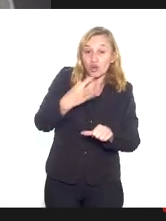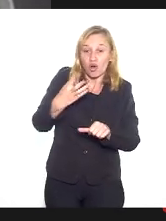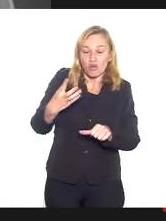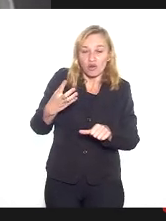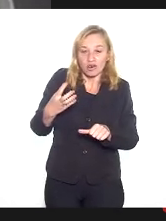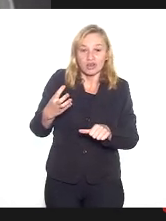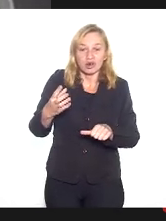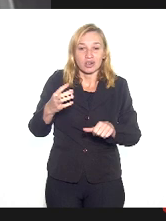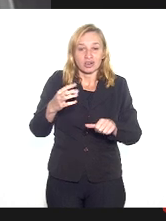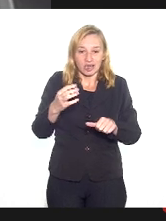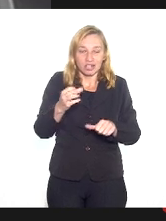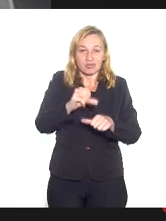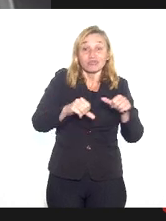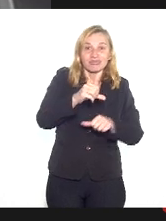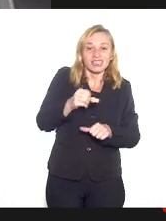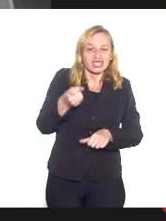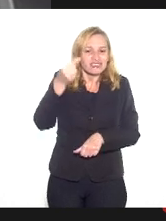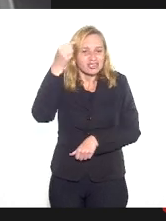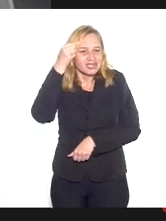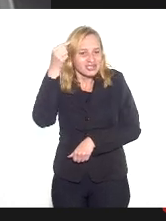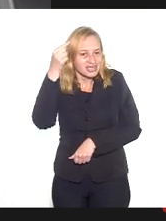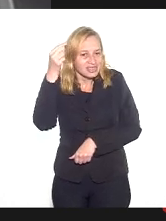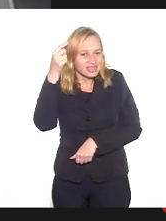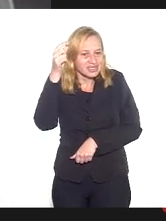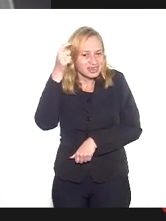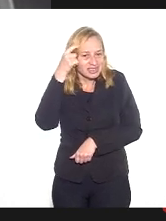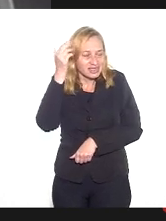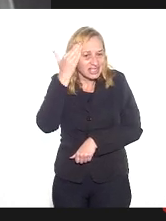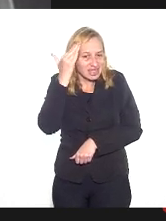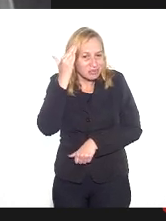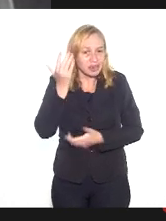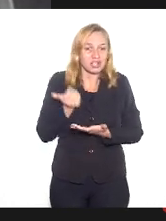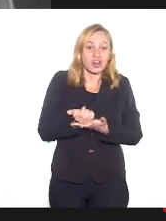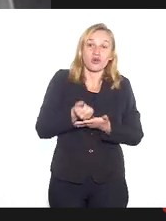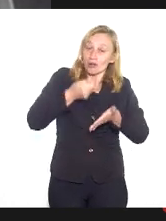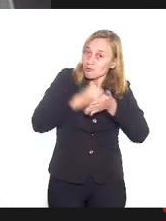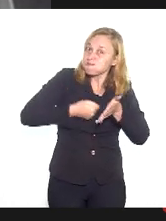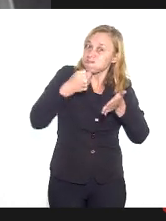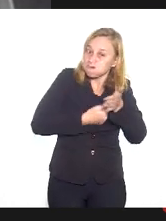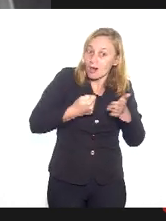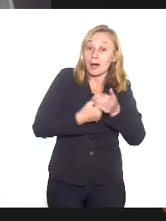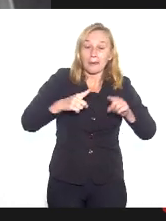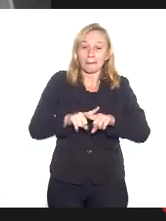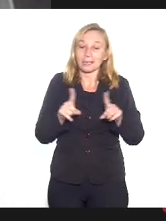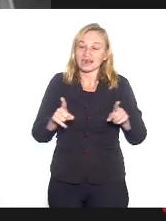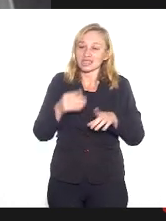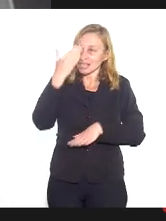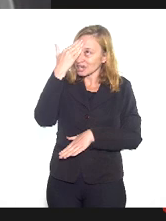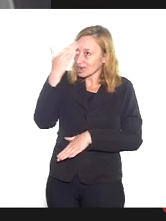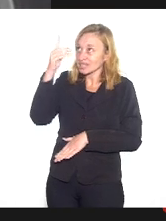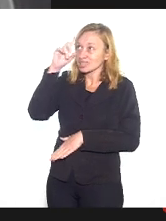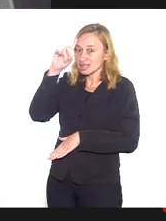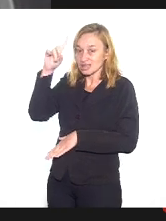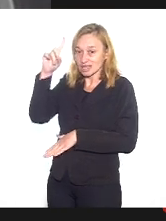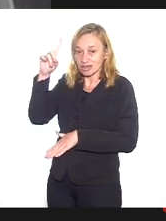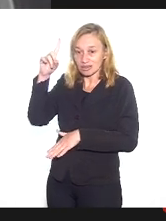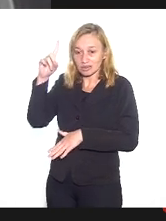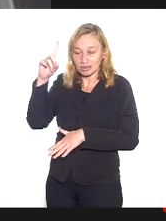entendimento, que foi uma batalha também, uma luta árdua, mas graças a Deus foi vencida.